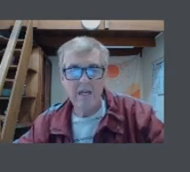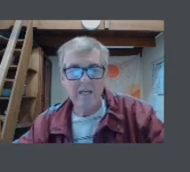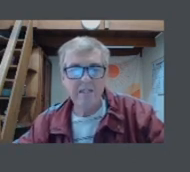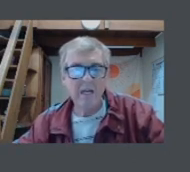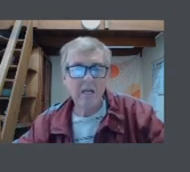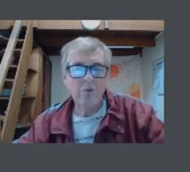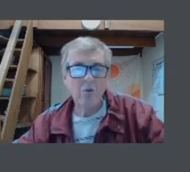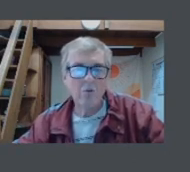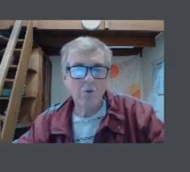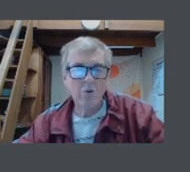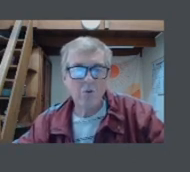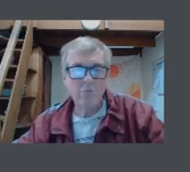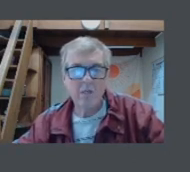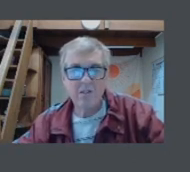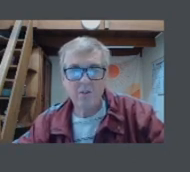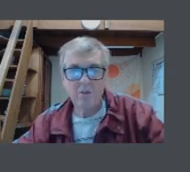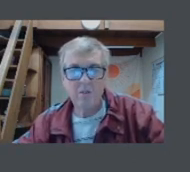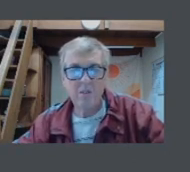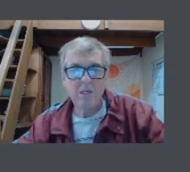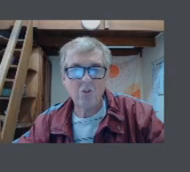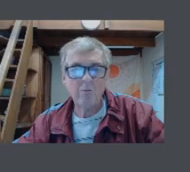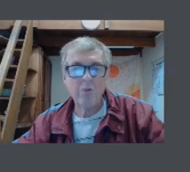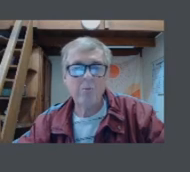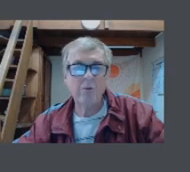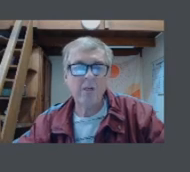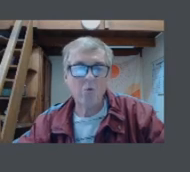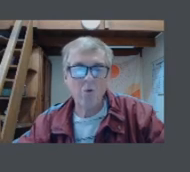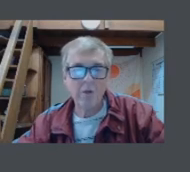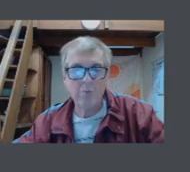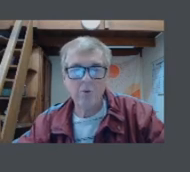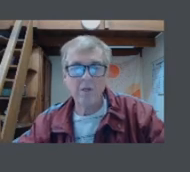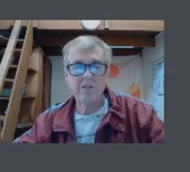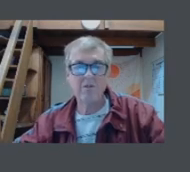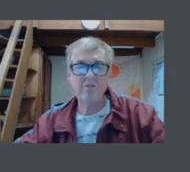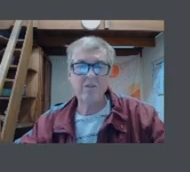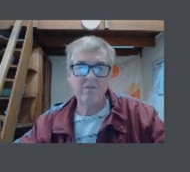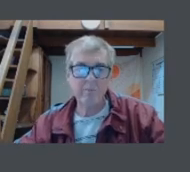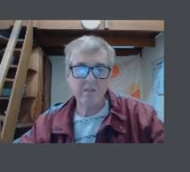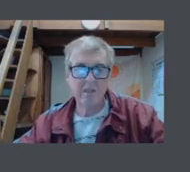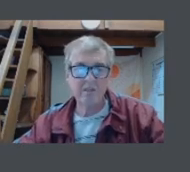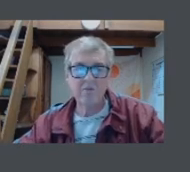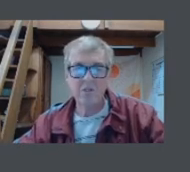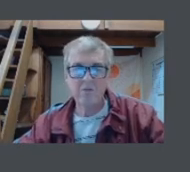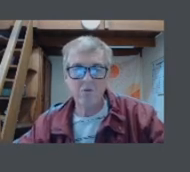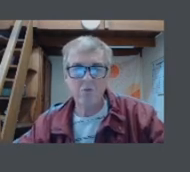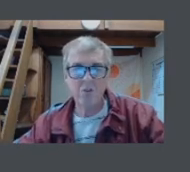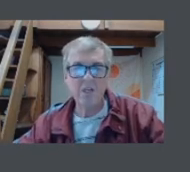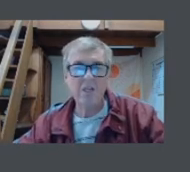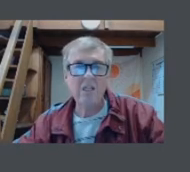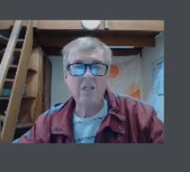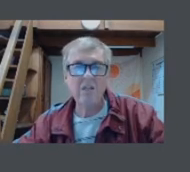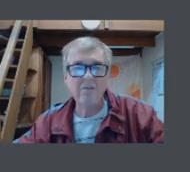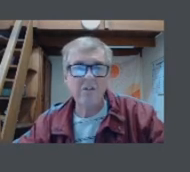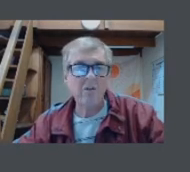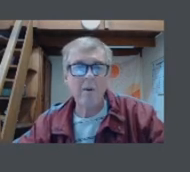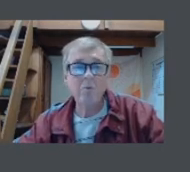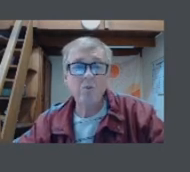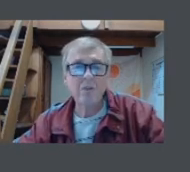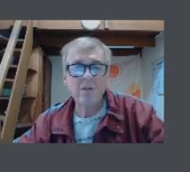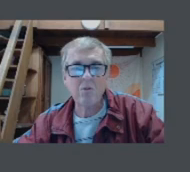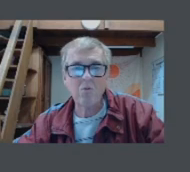dispositivos de alarme sonoro e iluminação intermitente somente poderá ocorrer por ocasião da efetiva prestação do serviço de urgência